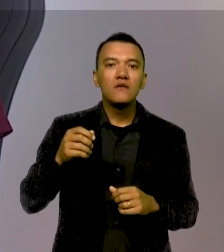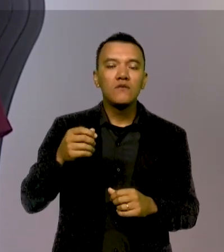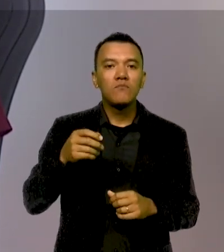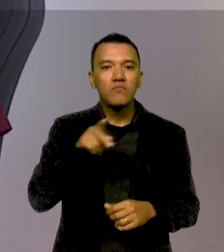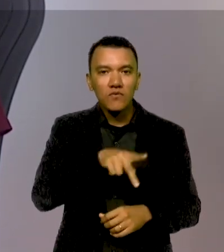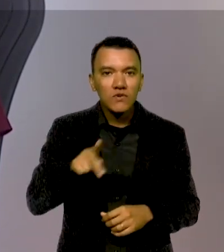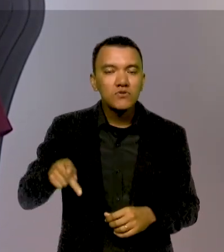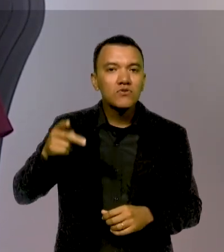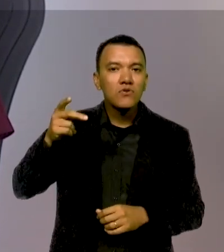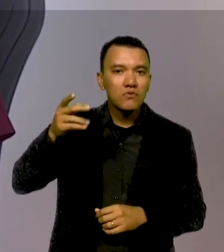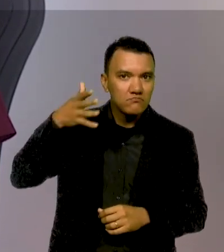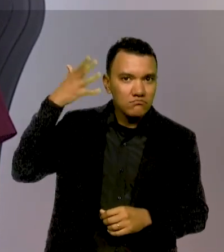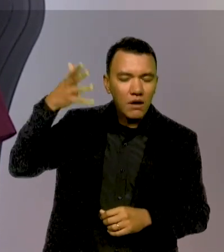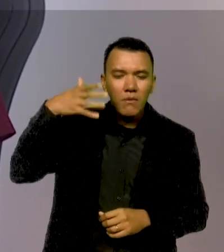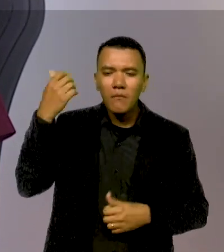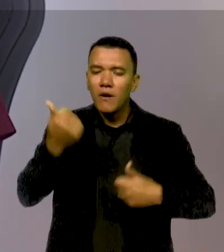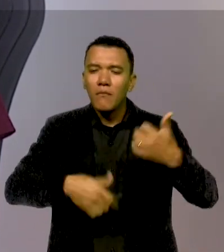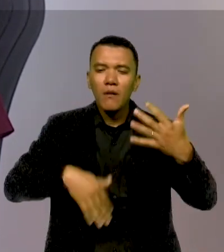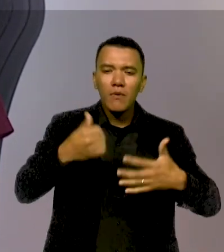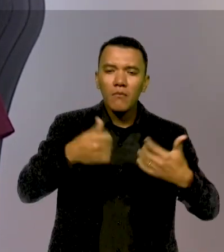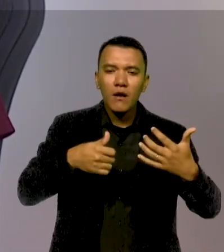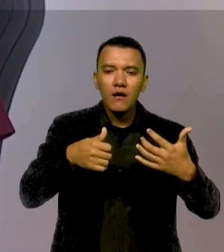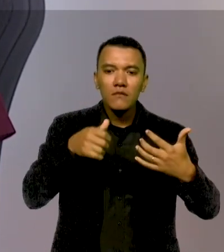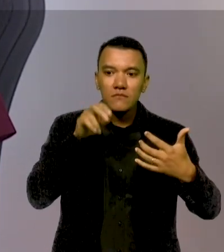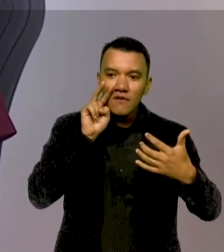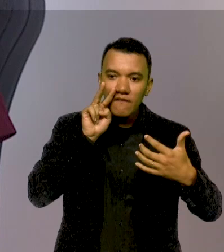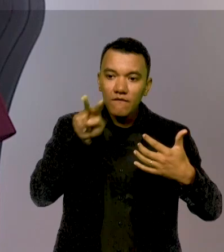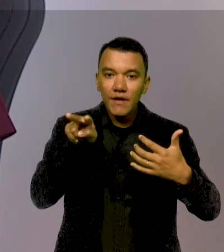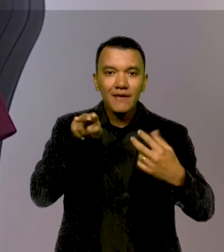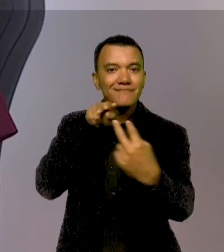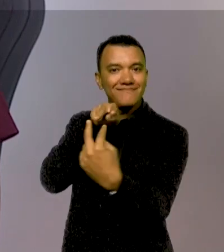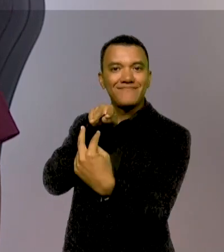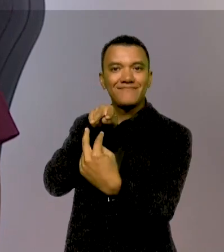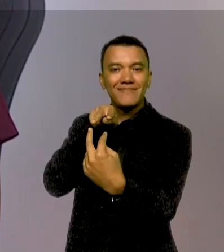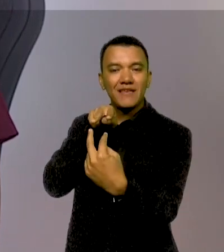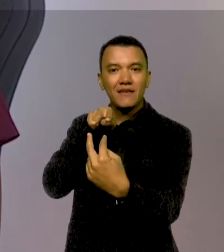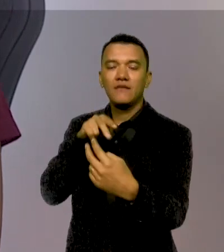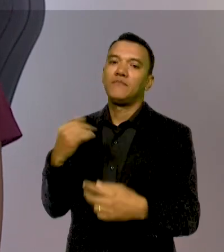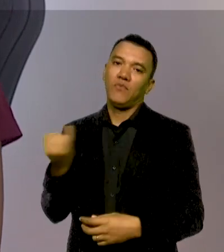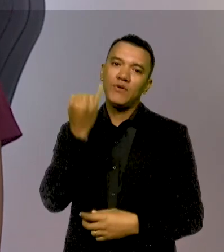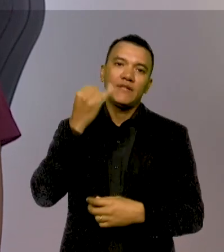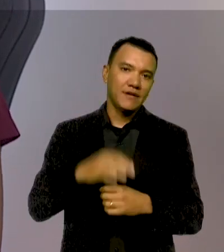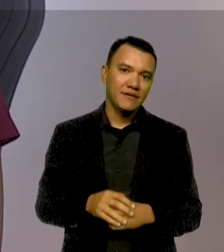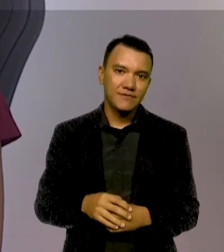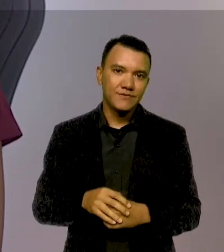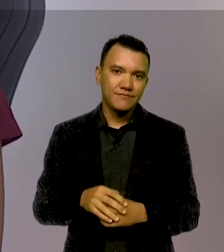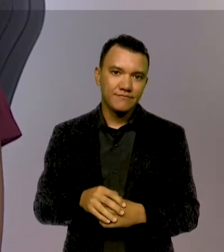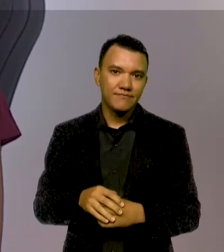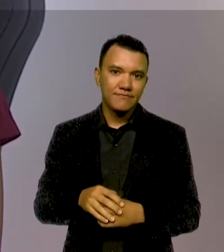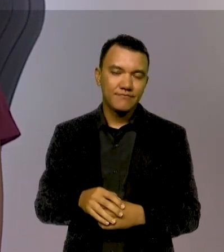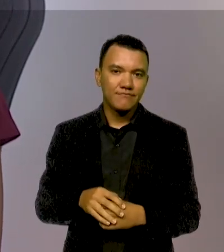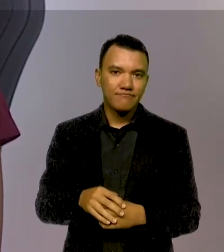alguns poucos sinais, né, em relação a esse estudante. Mas nós já temos também